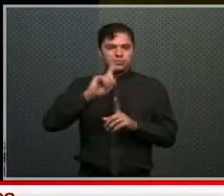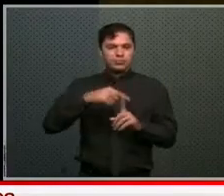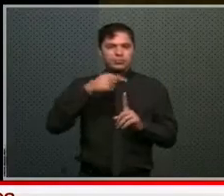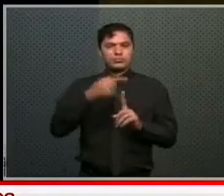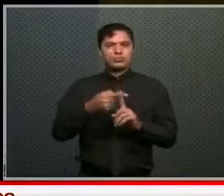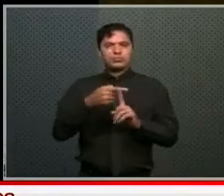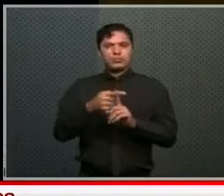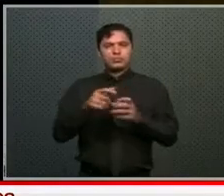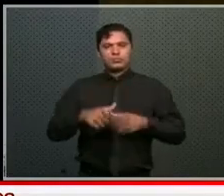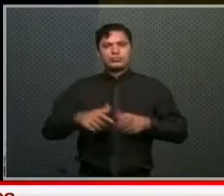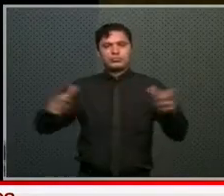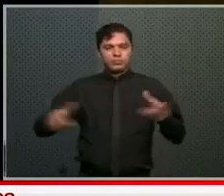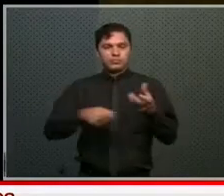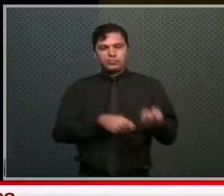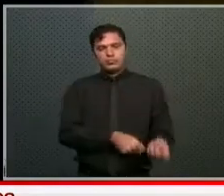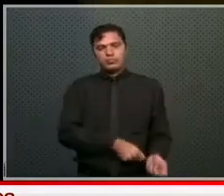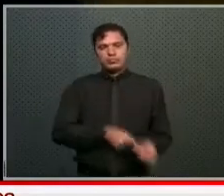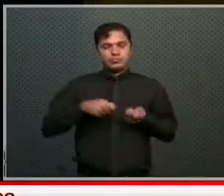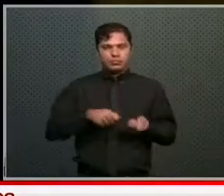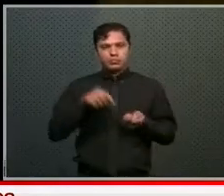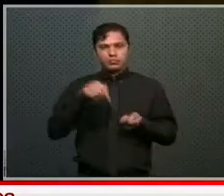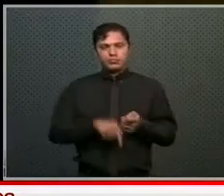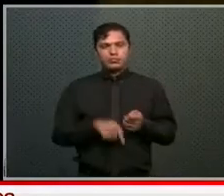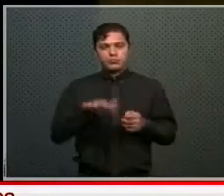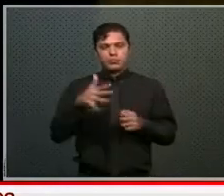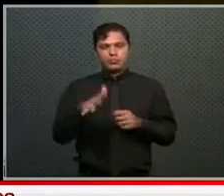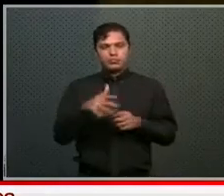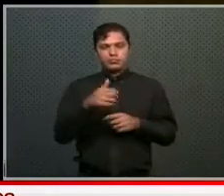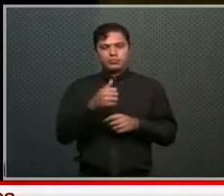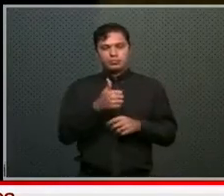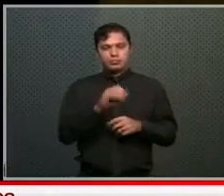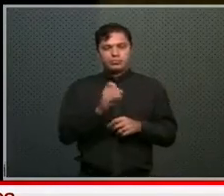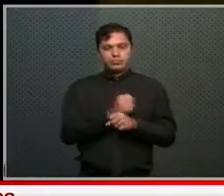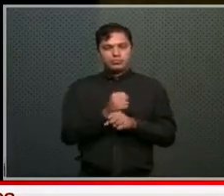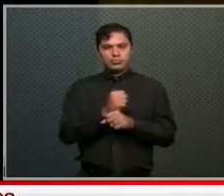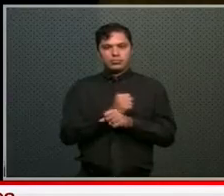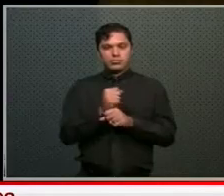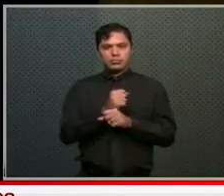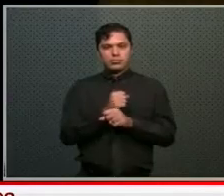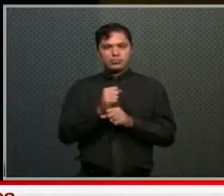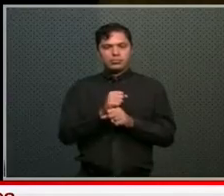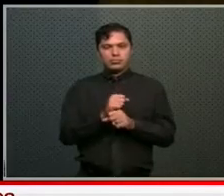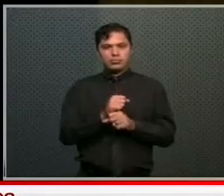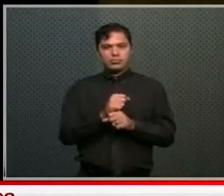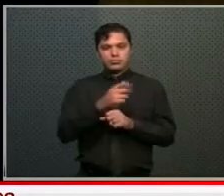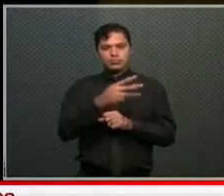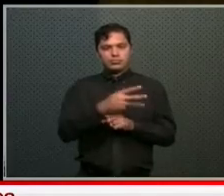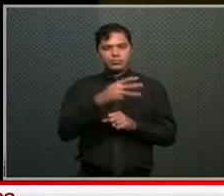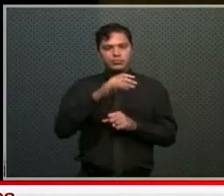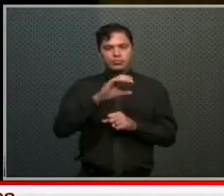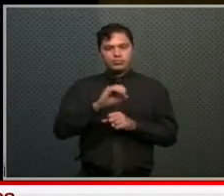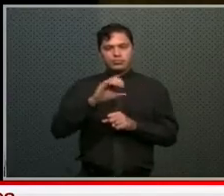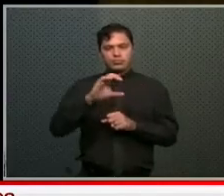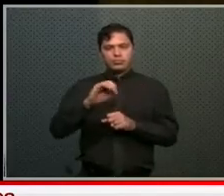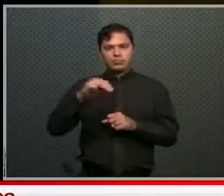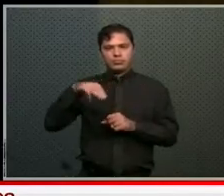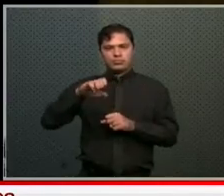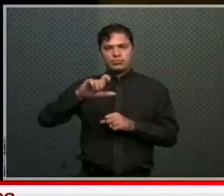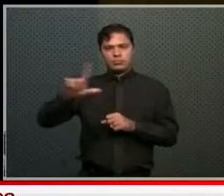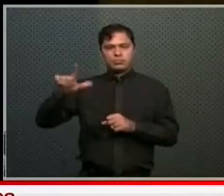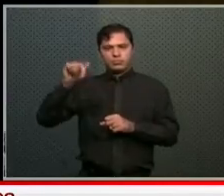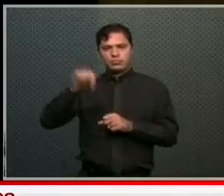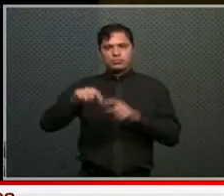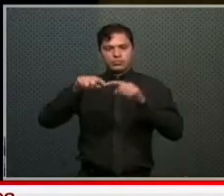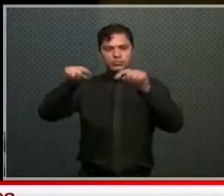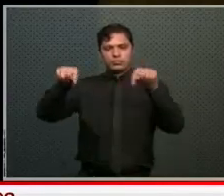hora plantada de mandioca a nossa média dos últimos 10 anos está em torno de 300 mil hectares com uma variação